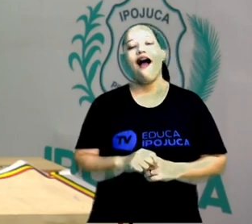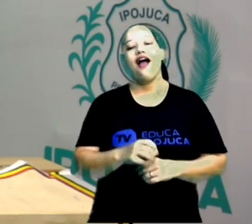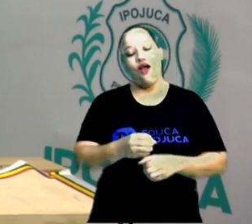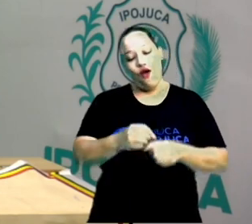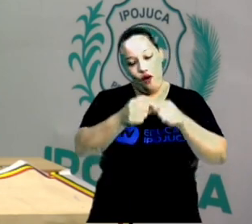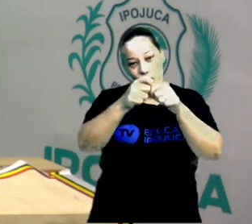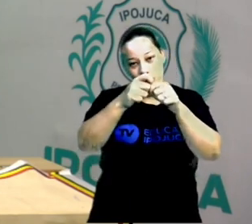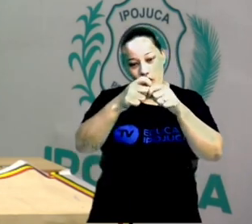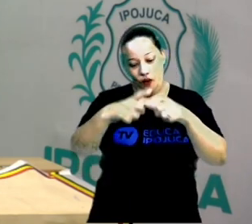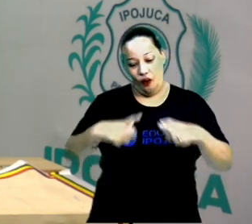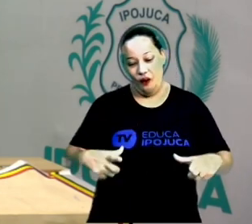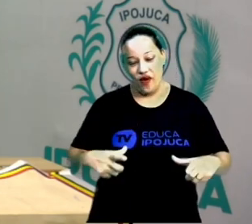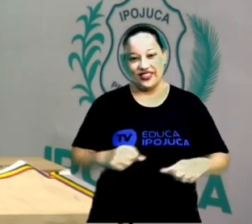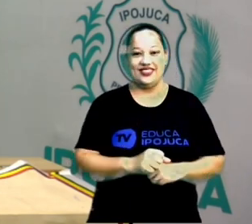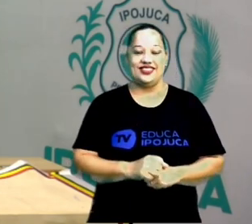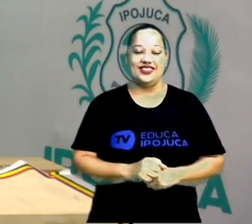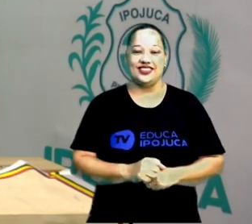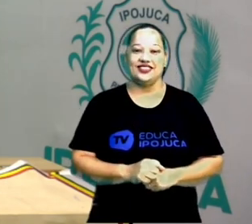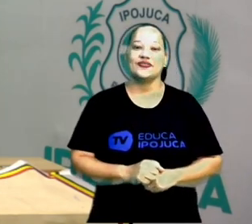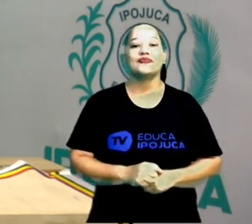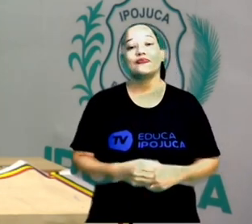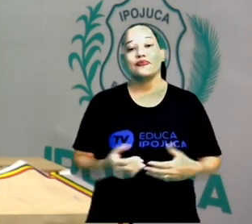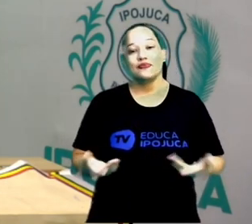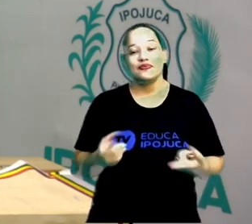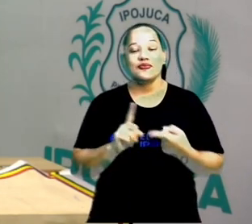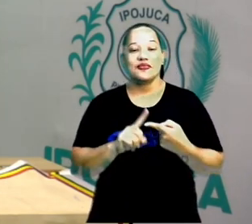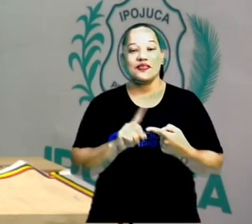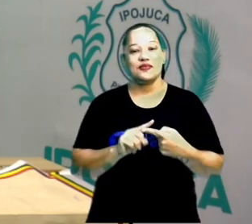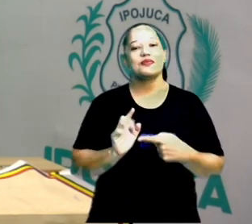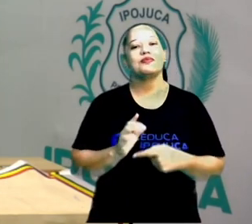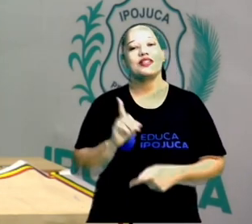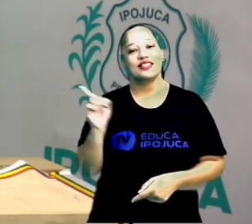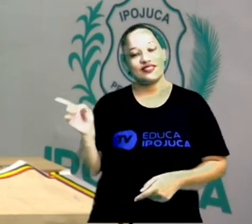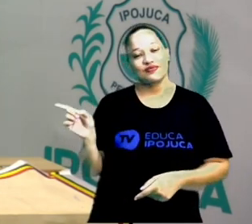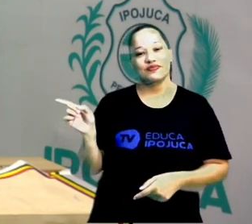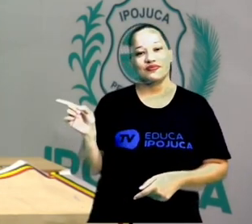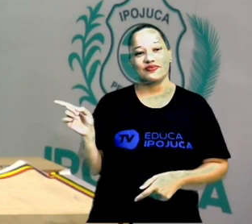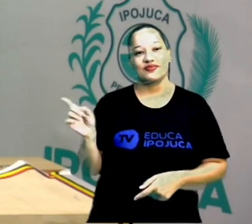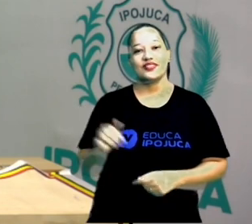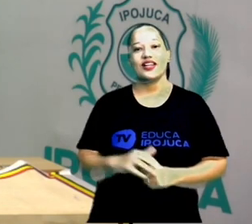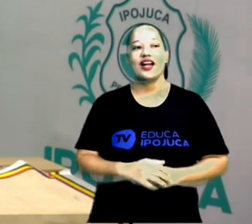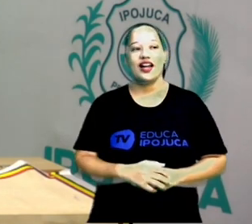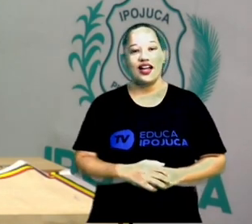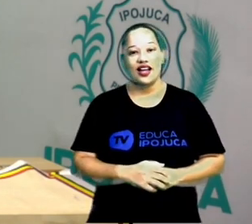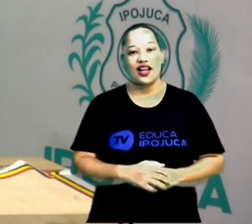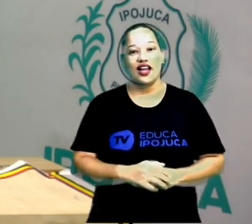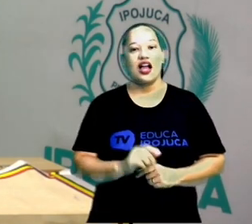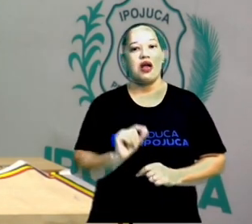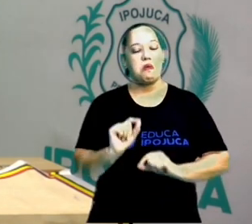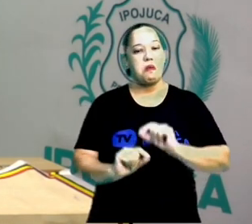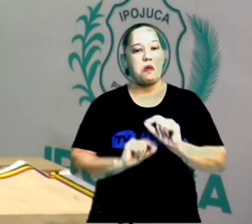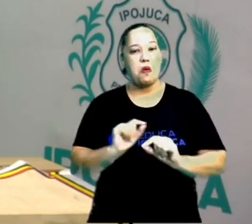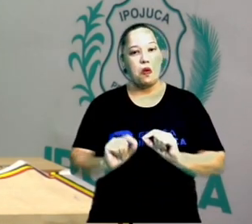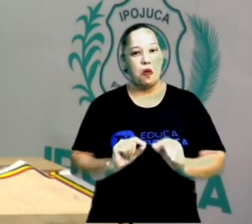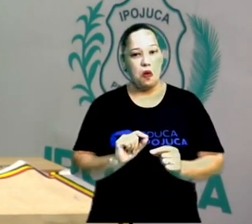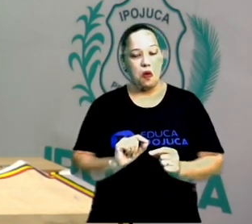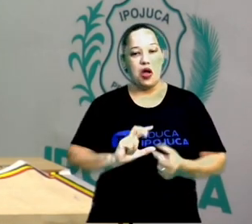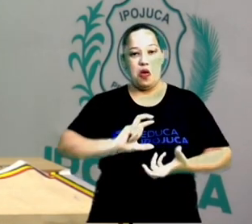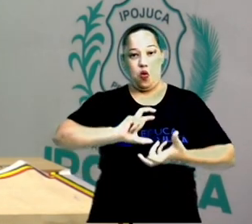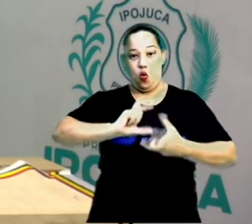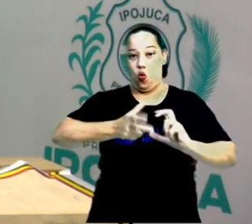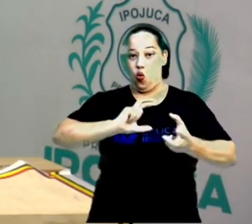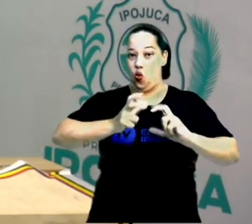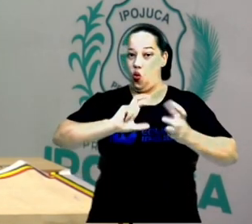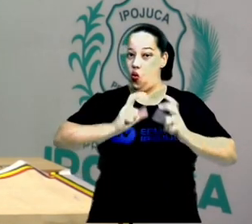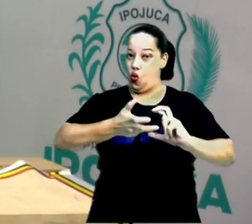cone. Tia trouxe para vocês também esta figura. Aqui é o cubo mágico, tá?